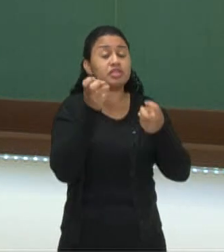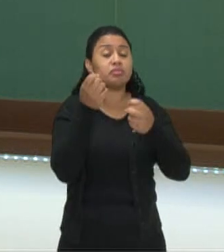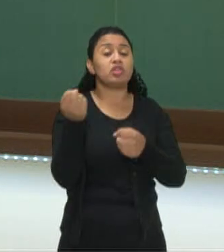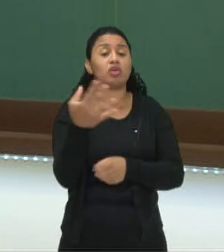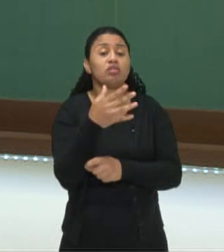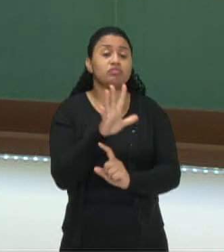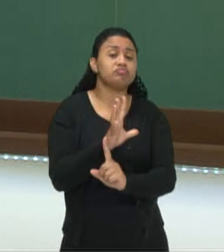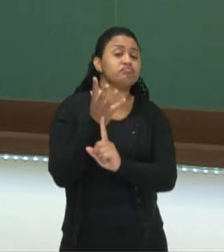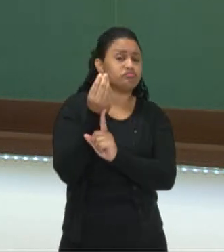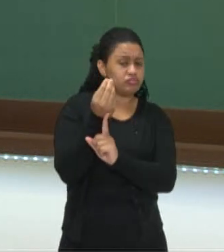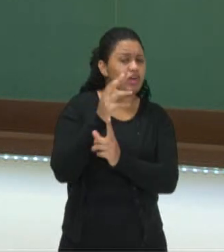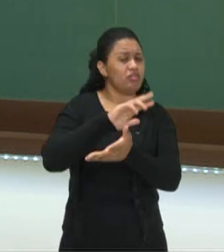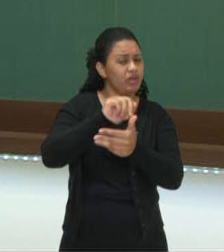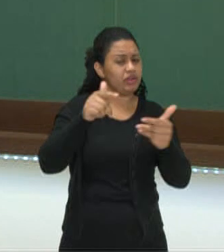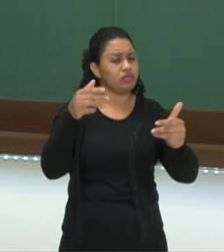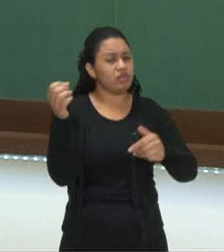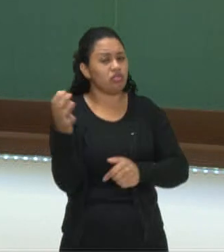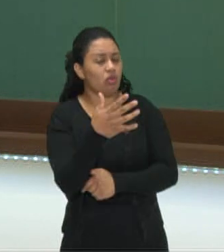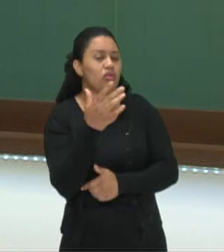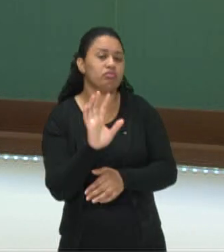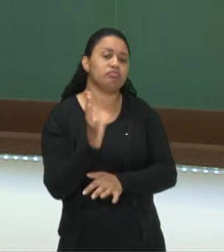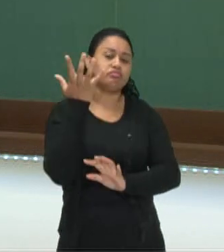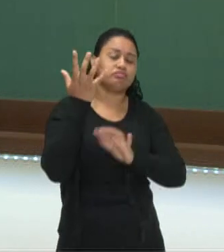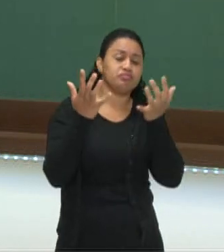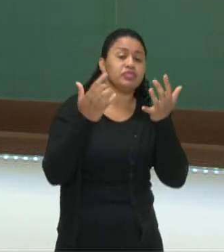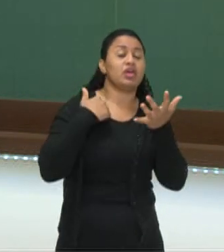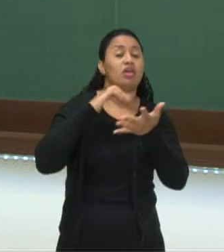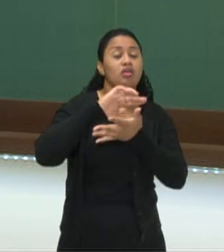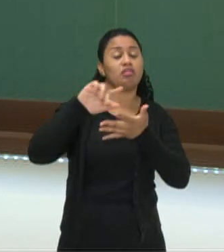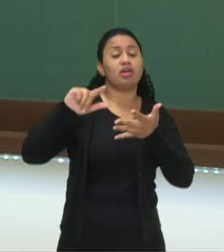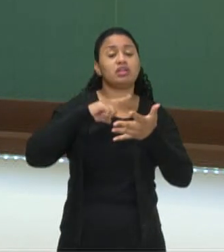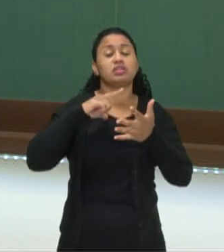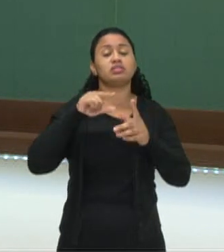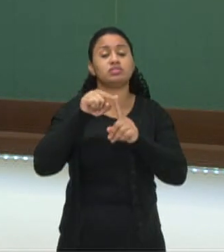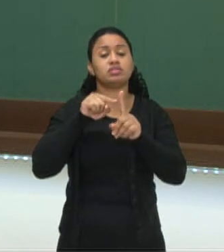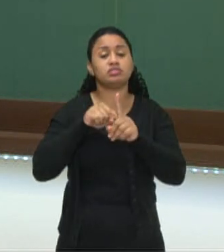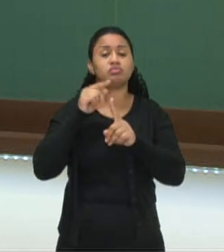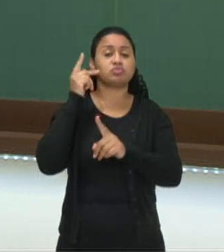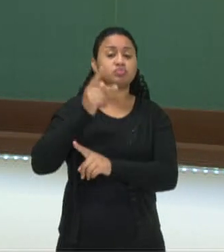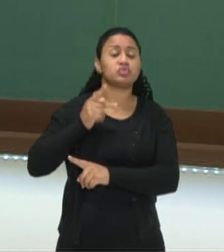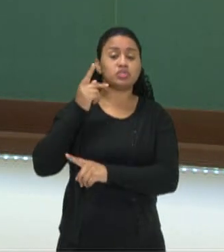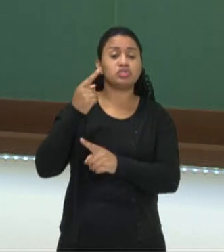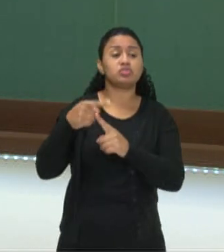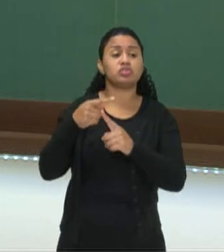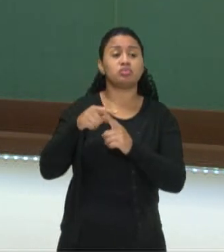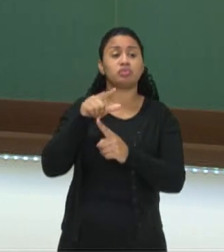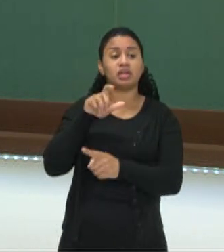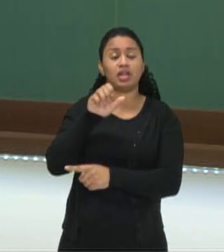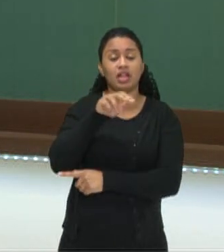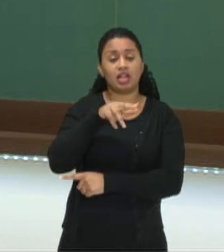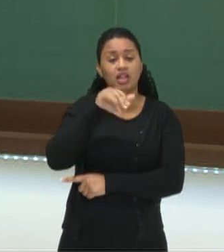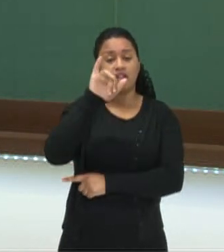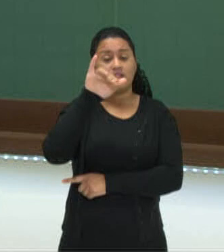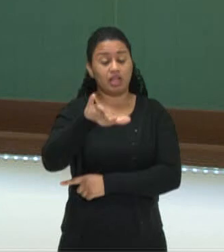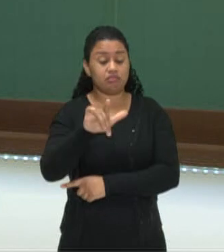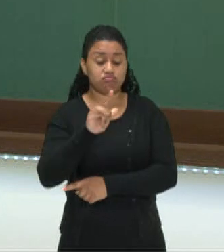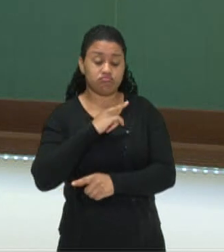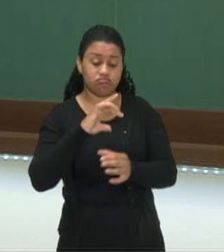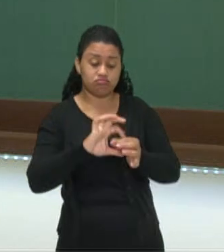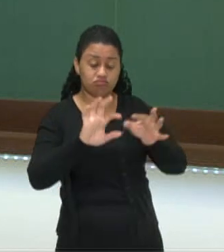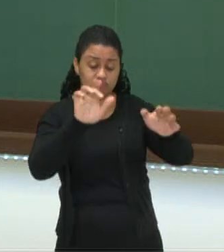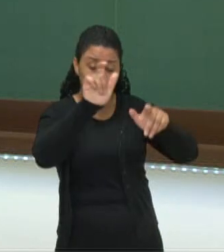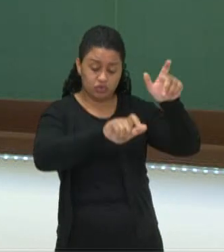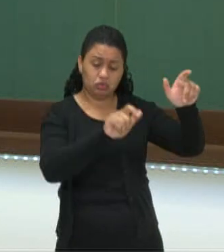novas estavam acontecendo. E todo mundo estava aderindo a esse sistema político porque, a princípio, Lenin estava dando uma certa liberdade. As pessoas podiam pensar por si